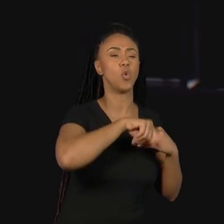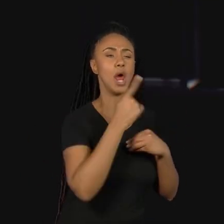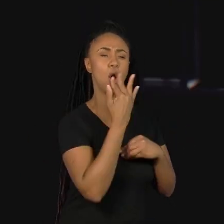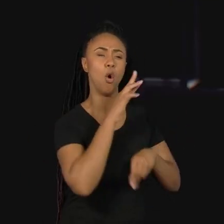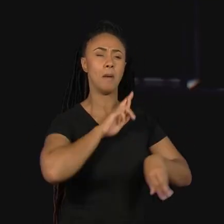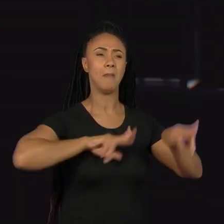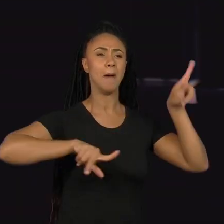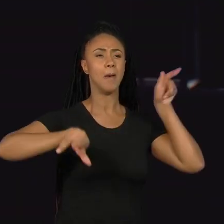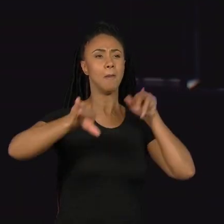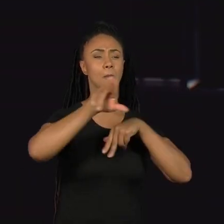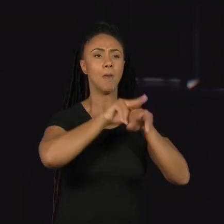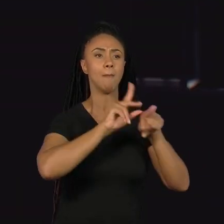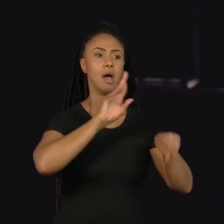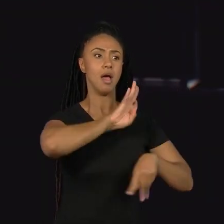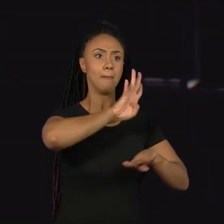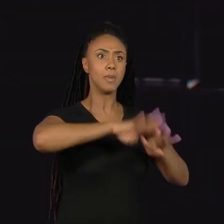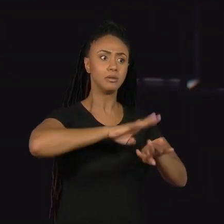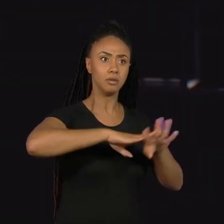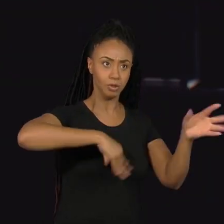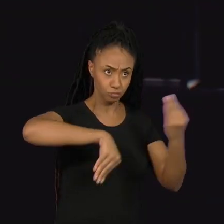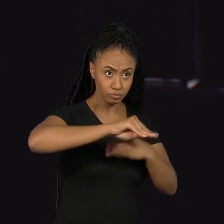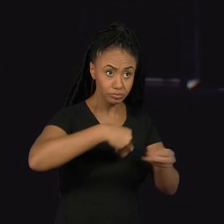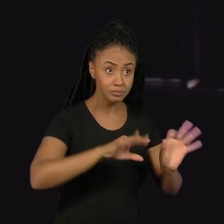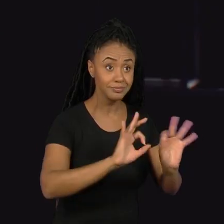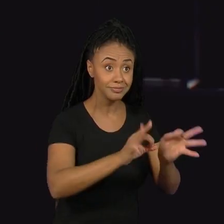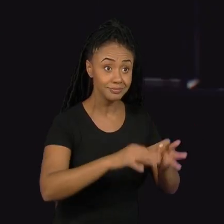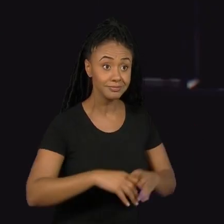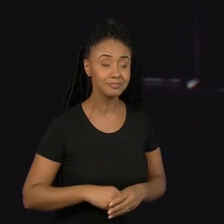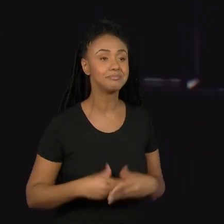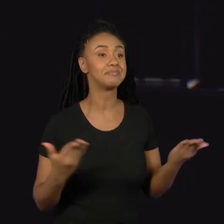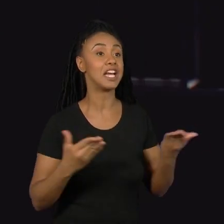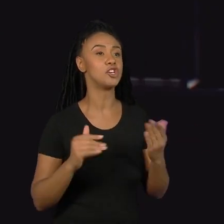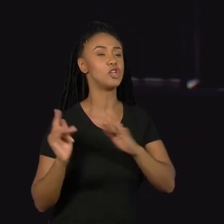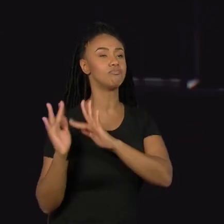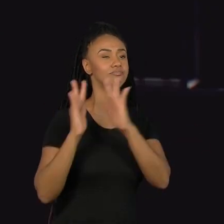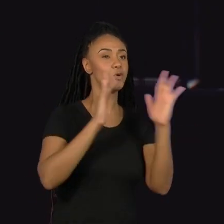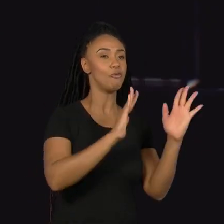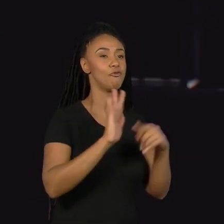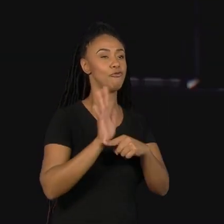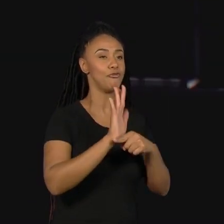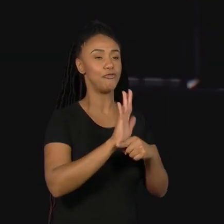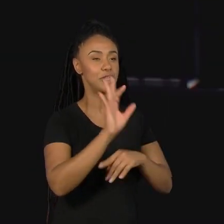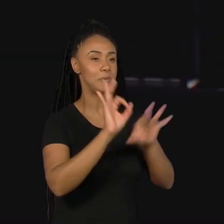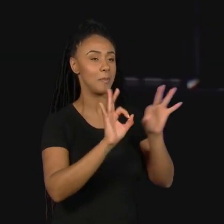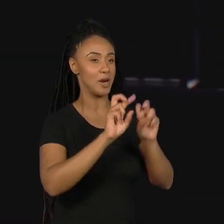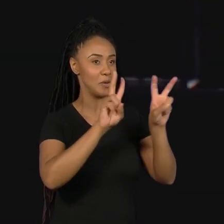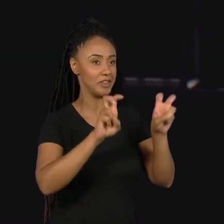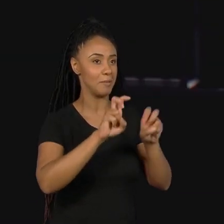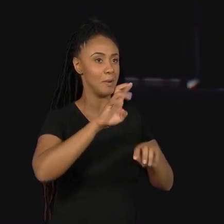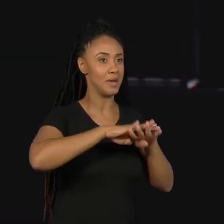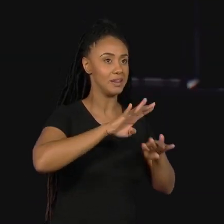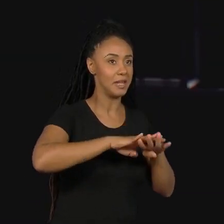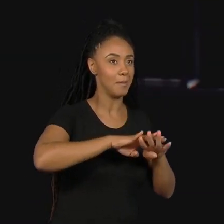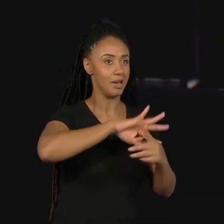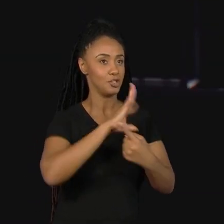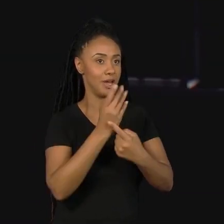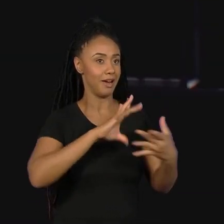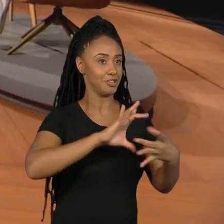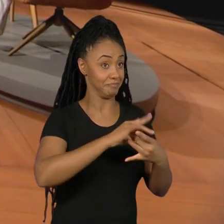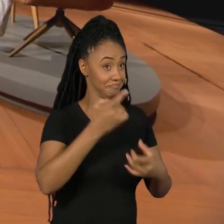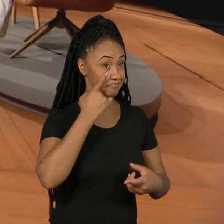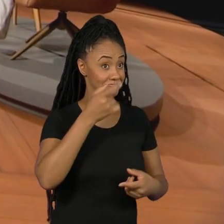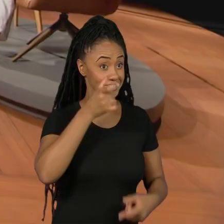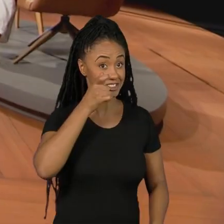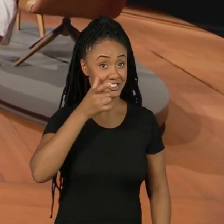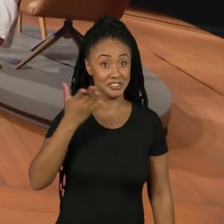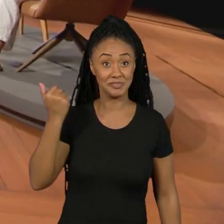ao surrealismo, mas também à matemática. Então a gente preparou um quadro sobre esse tema, a matemática na arte. Vamos dar uma olhada?